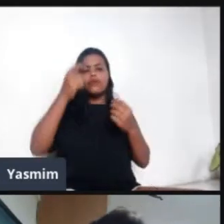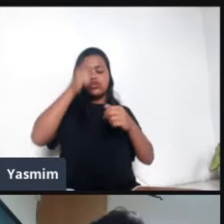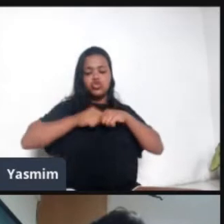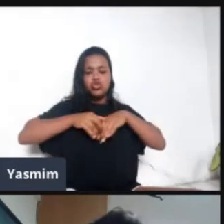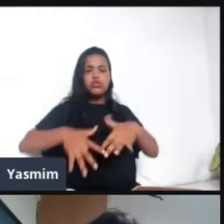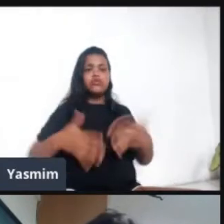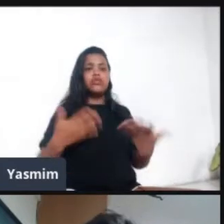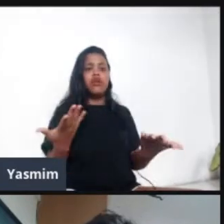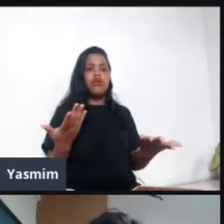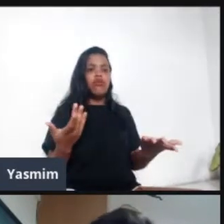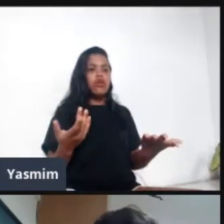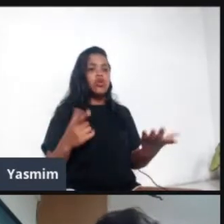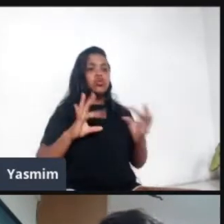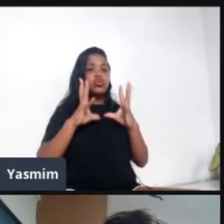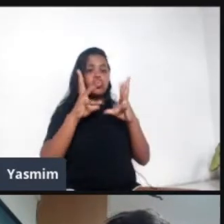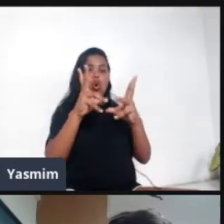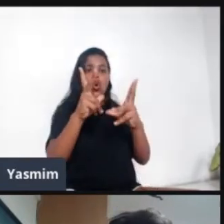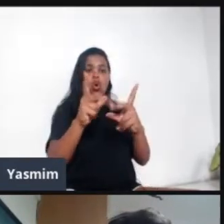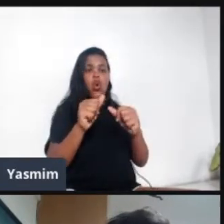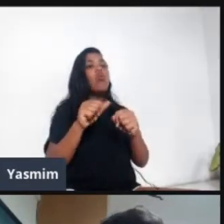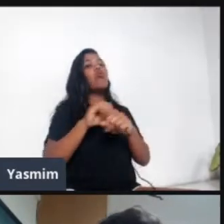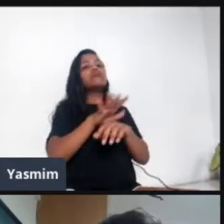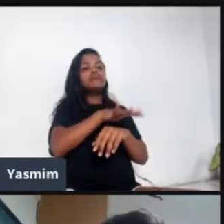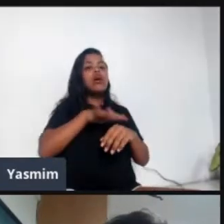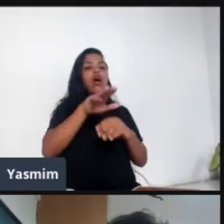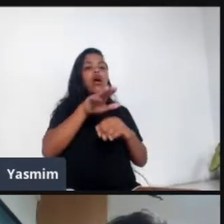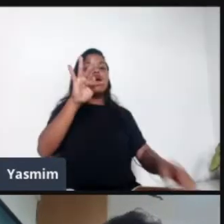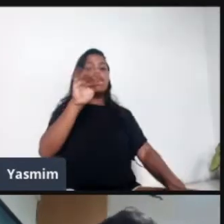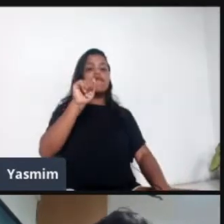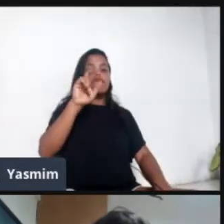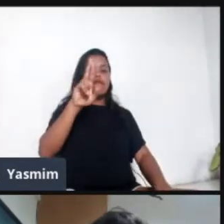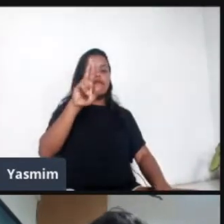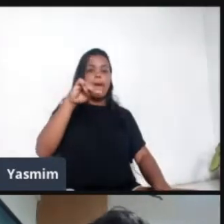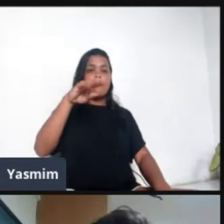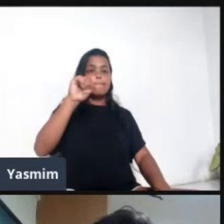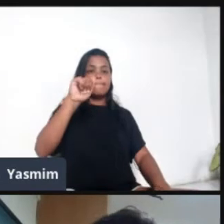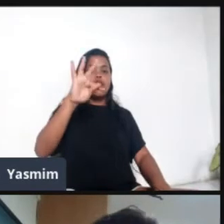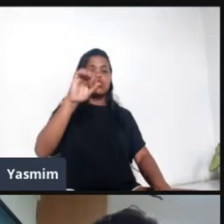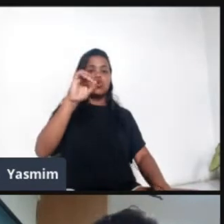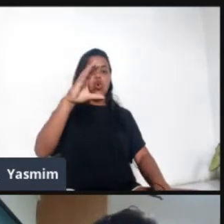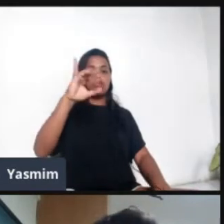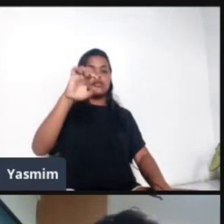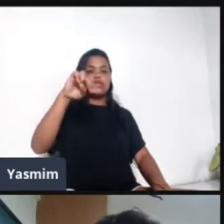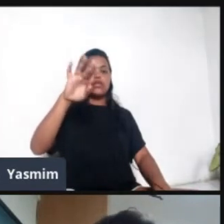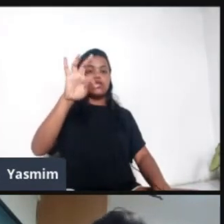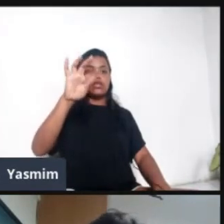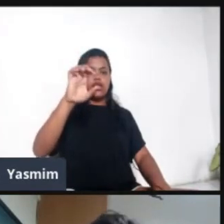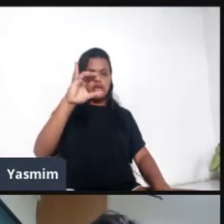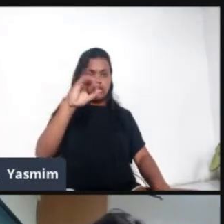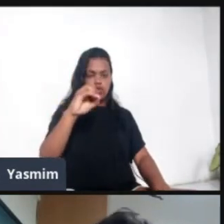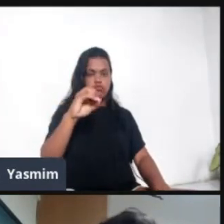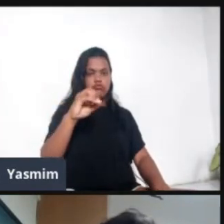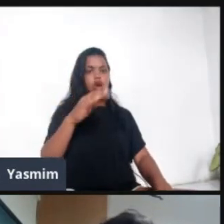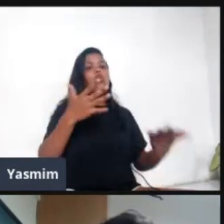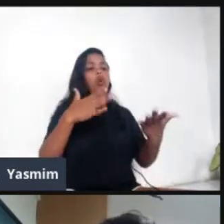o mecanismo farmacocinético. E aqui, por exemplo, eu coloco o tempo de meia-vida da ivermectina, que no caso